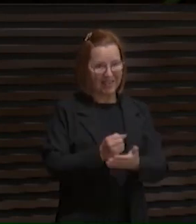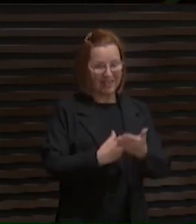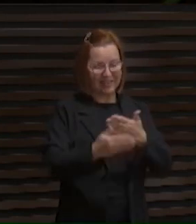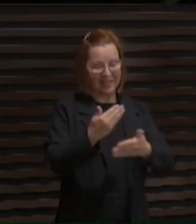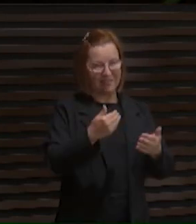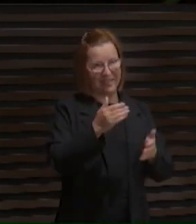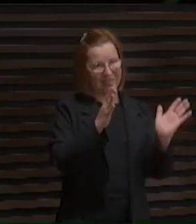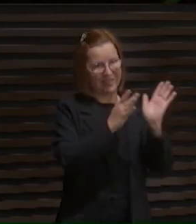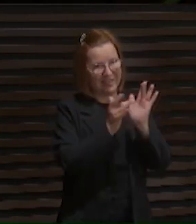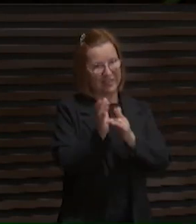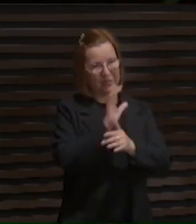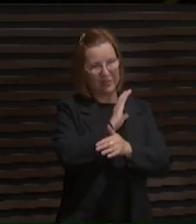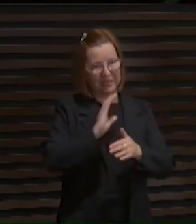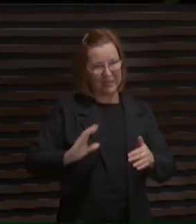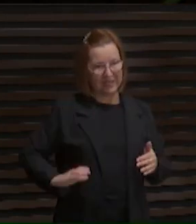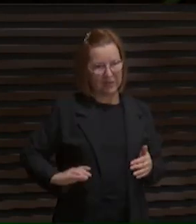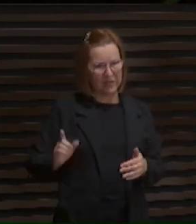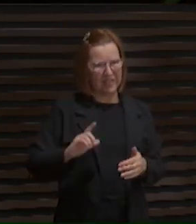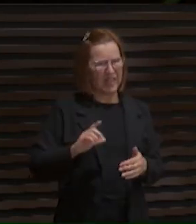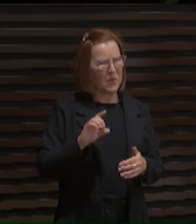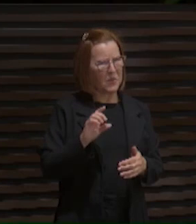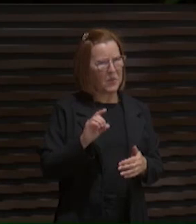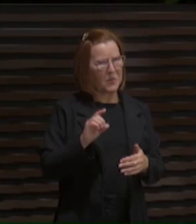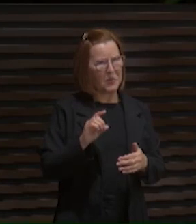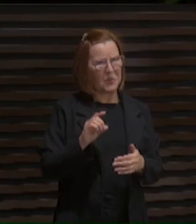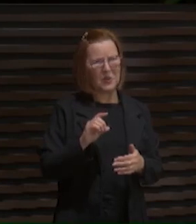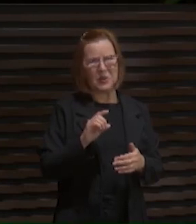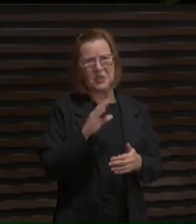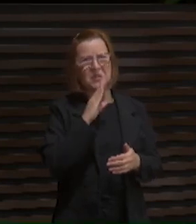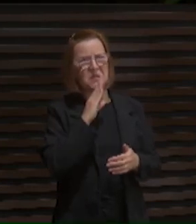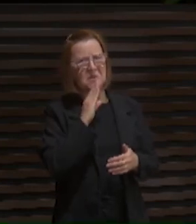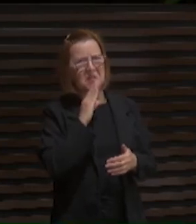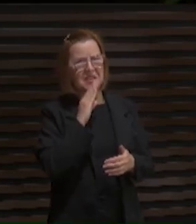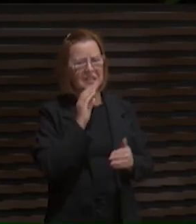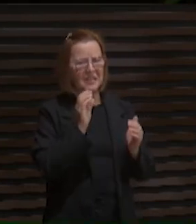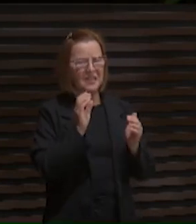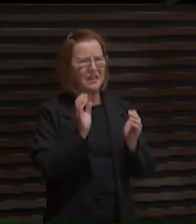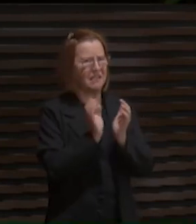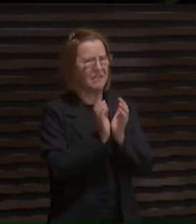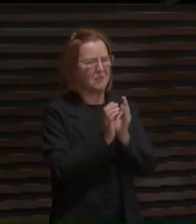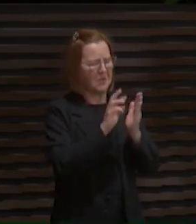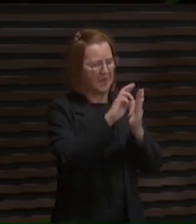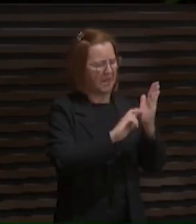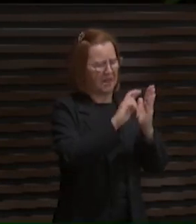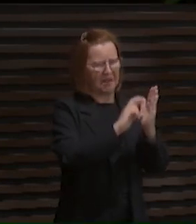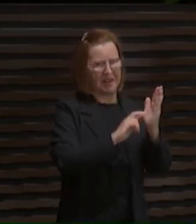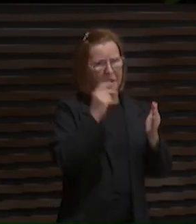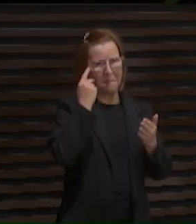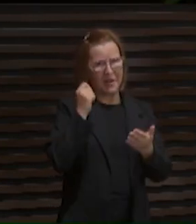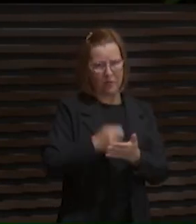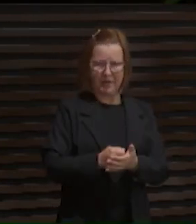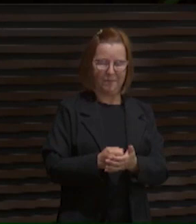é meramente um assentimento intelectual ou um conjunto de regras que alguém deve cumprir. Deus mata o